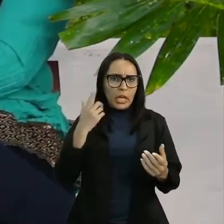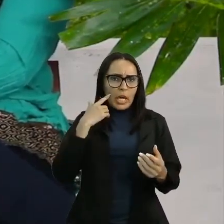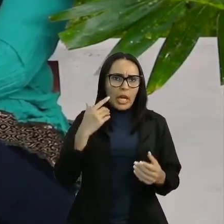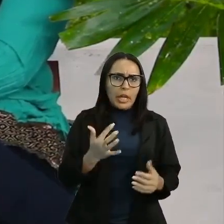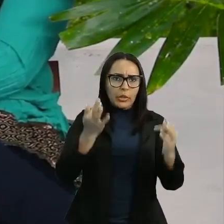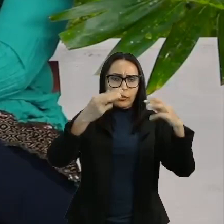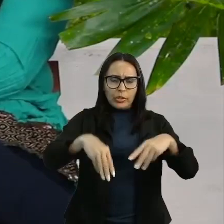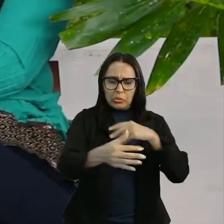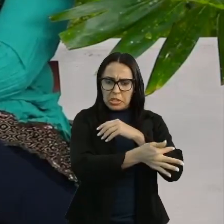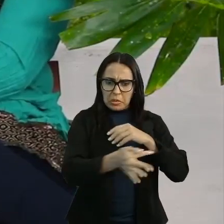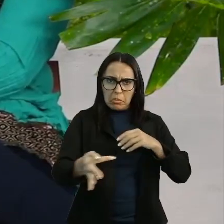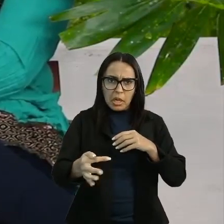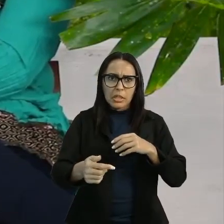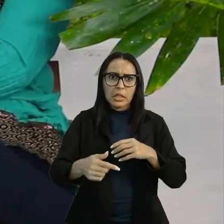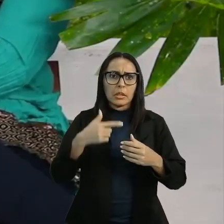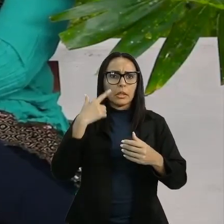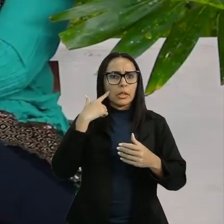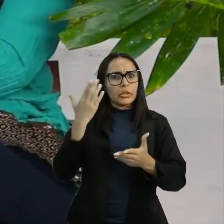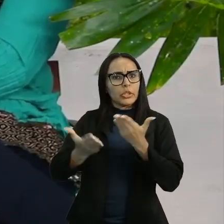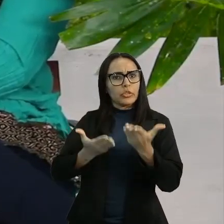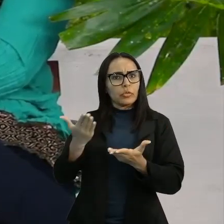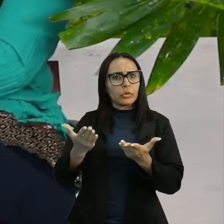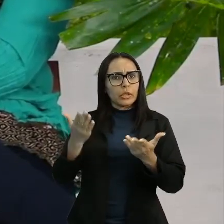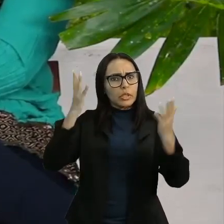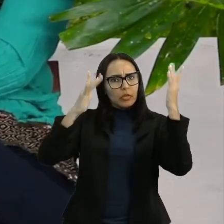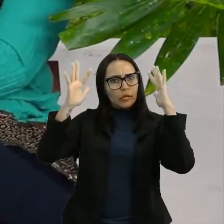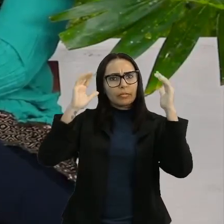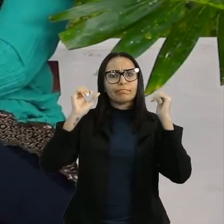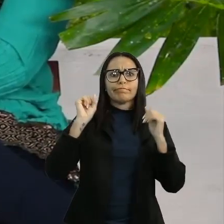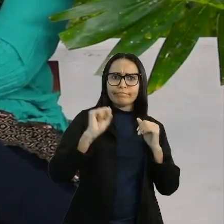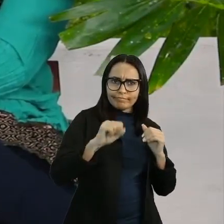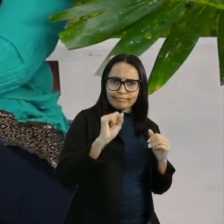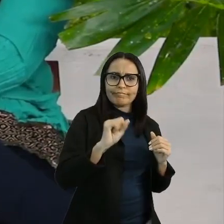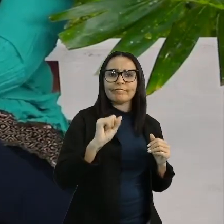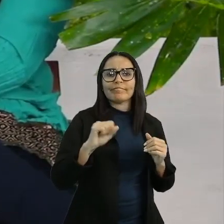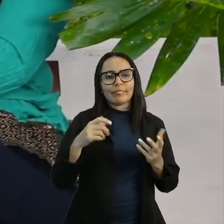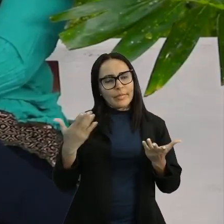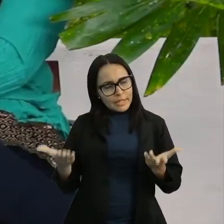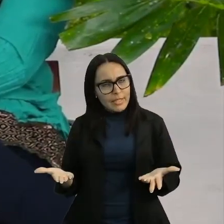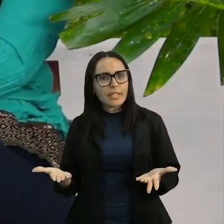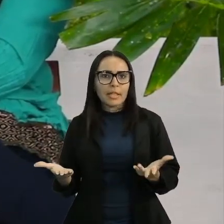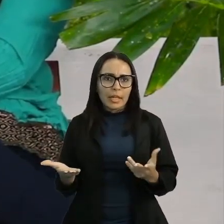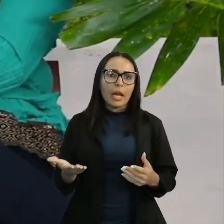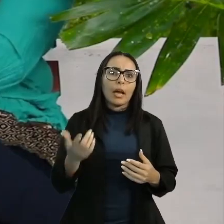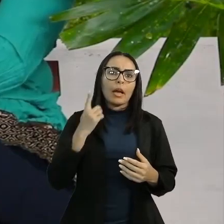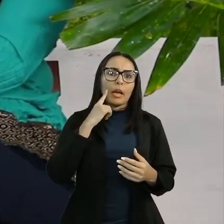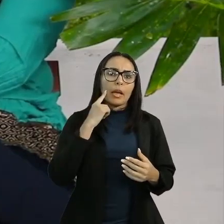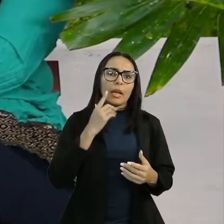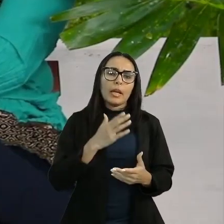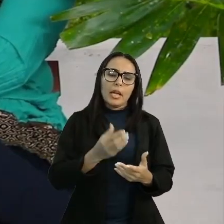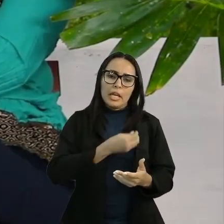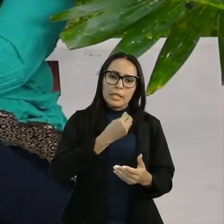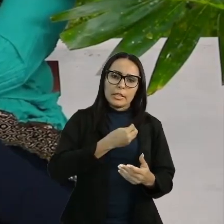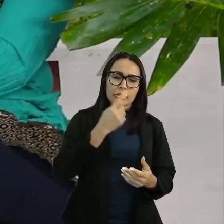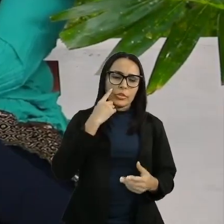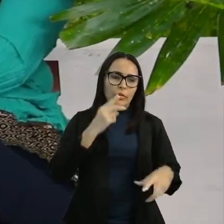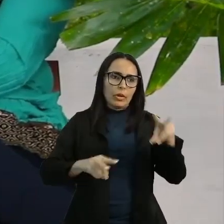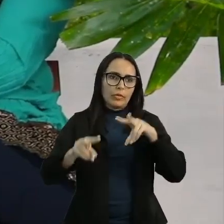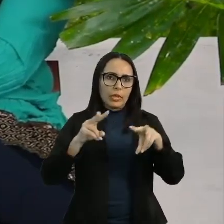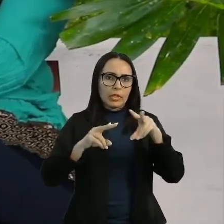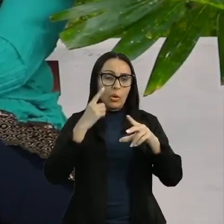momento, você trabalha a semana inteira, espera chegar a tal da sexta-feira. Para ter o happy hour. O happy hour. Quando chega na segunda, é o pior